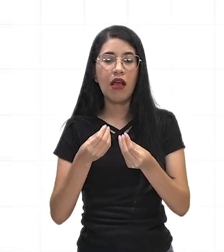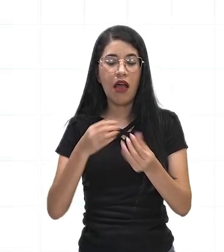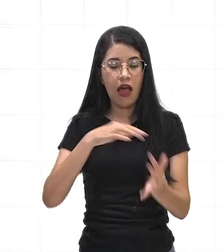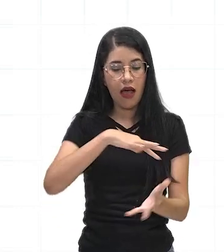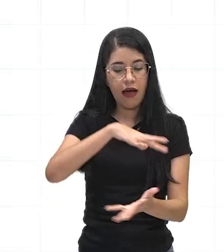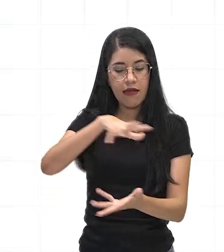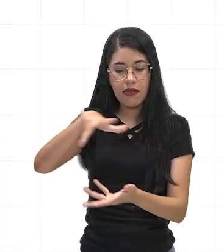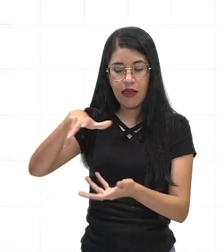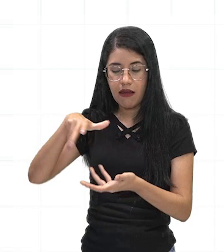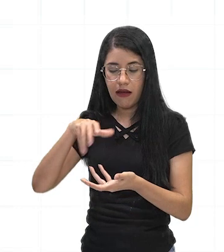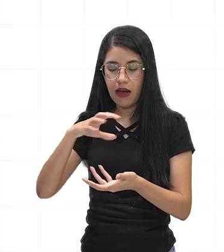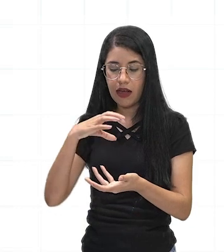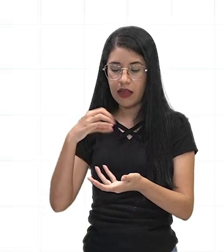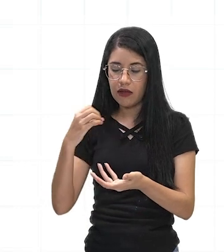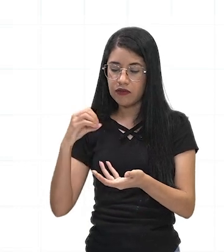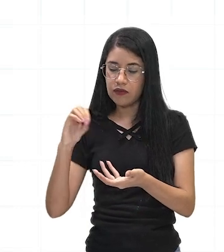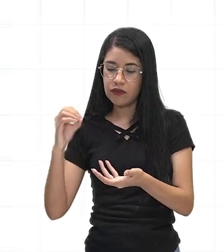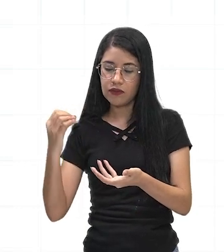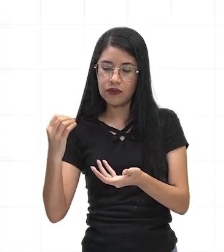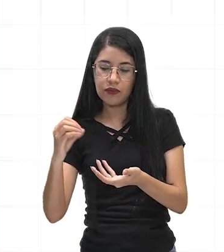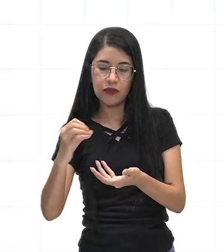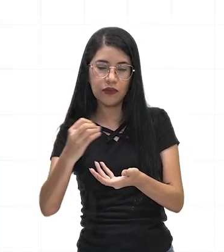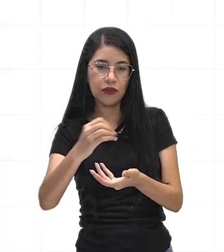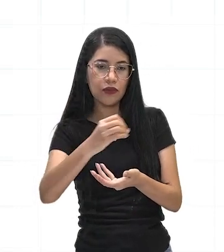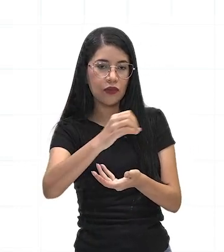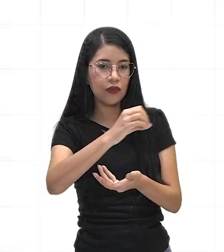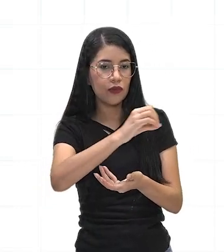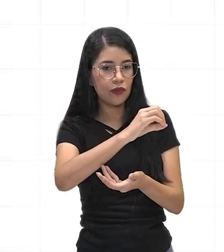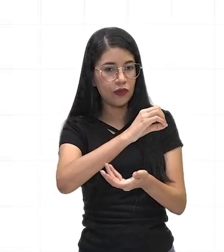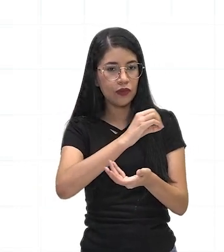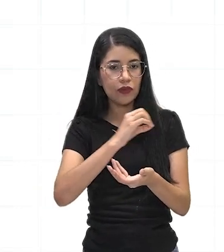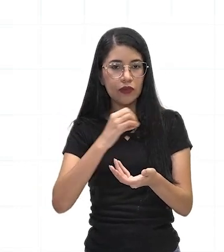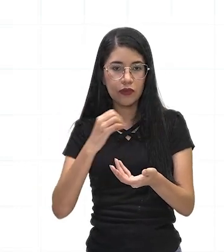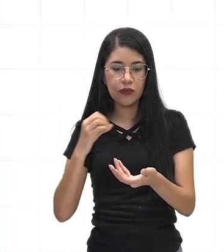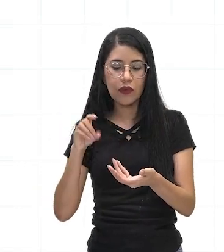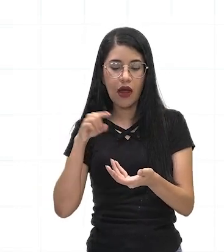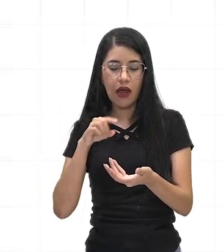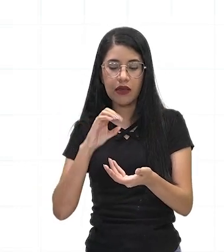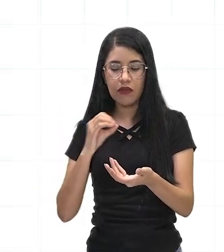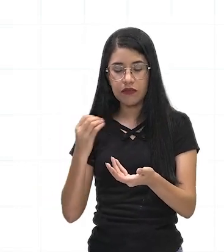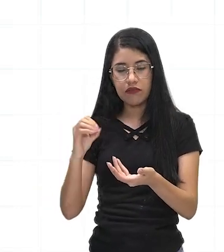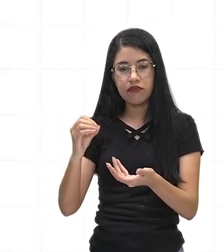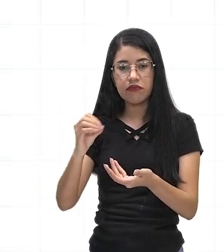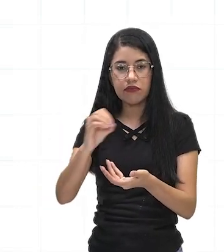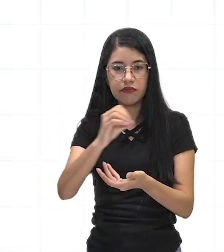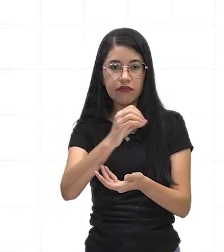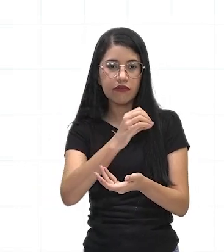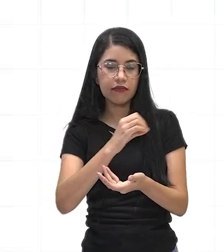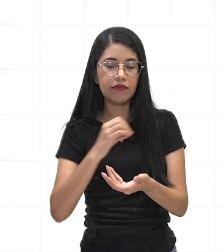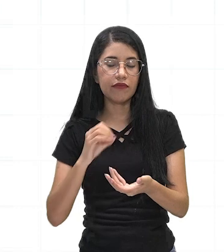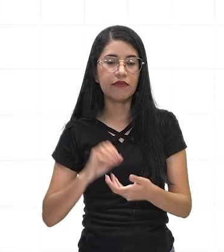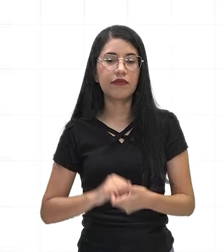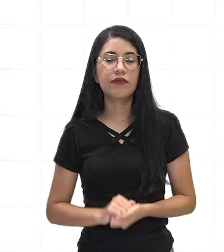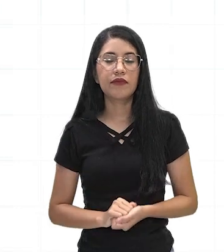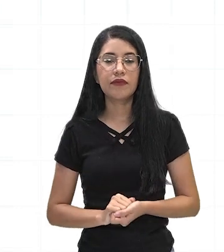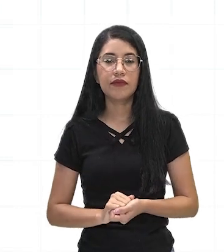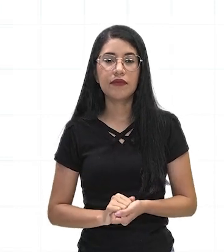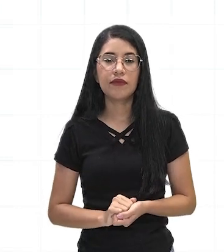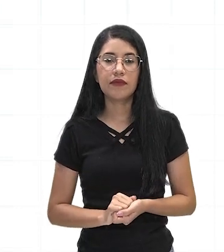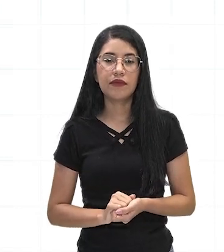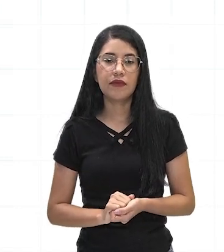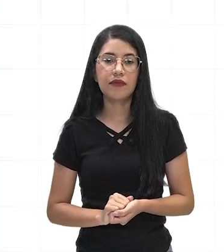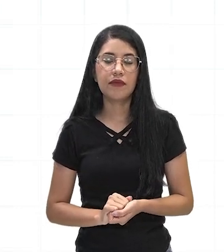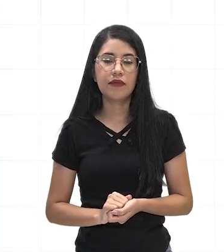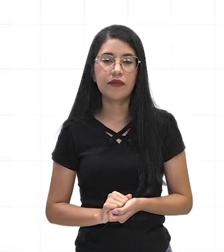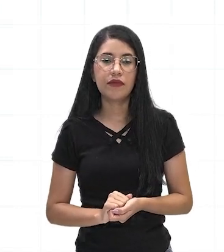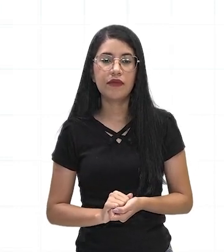da Terra. Então a Lua, fazendo a sua rotação, ela vai fazer um movimento em volta do nosso planeta Terra, que é o movimento